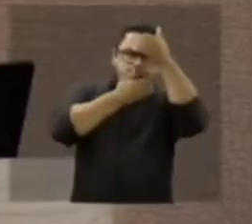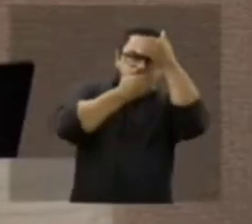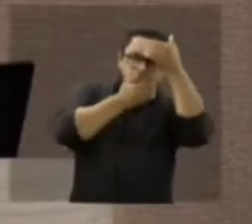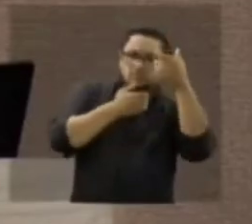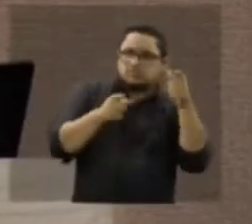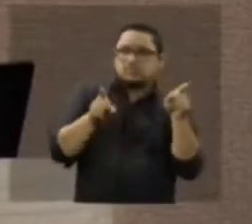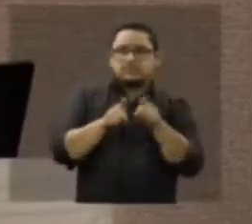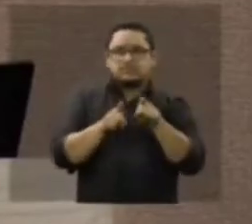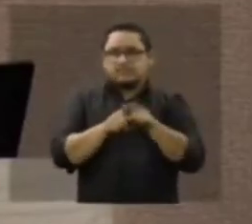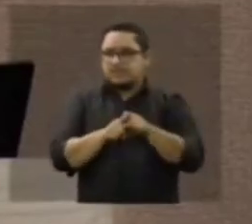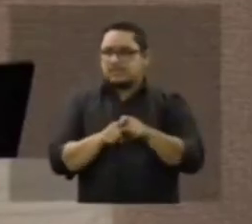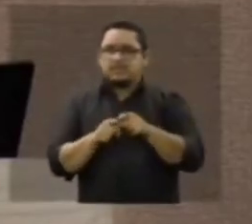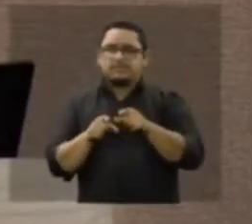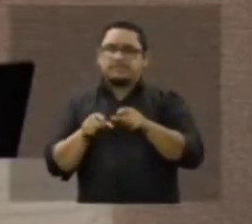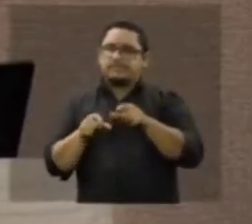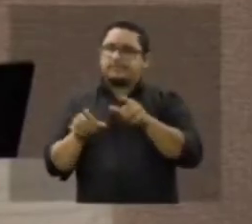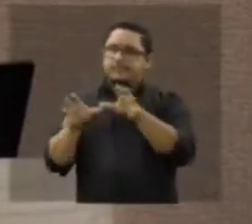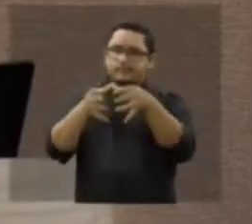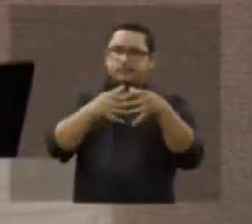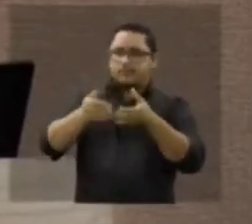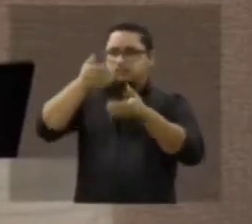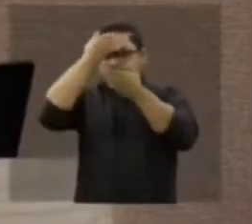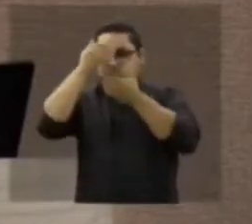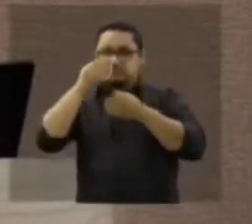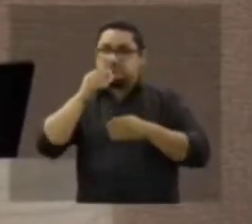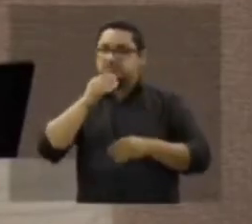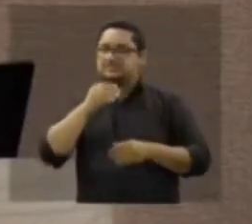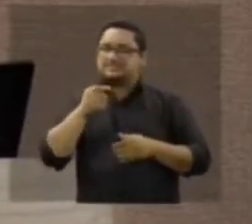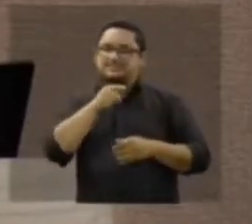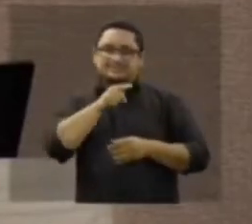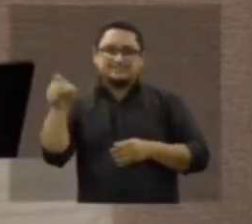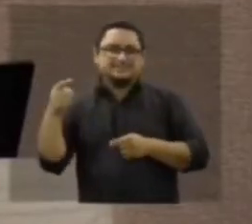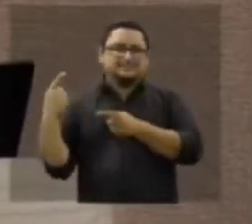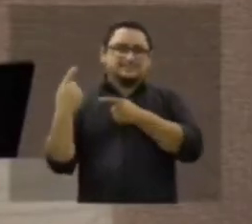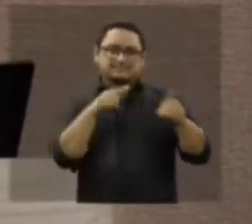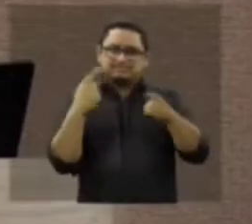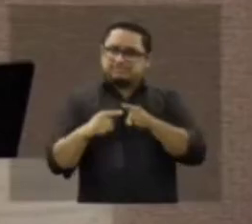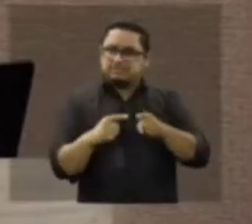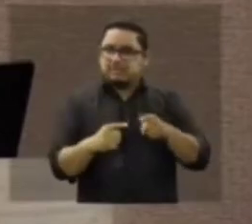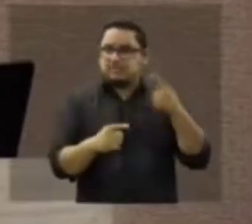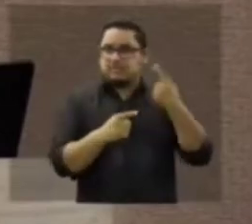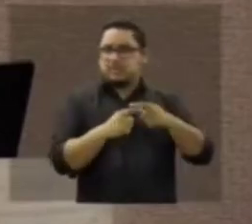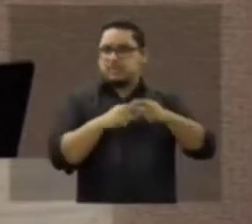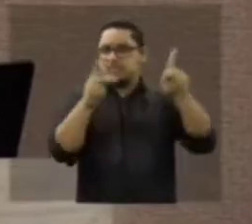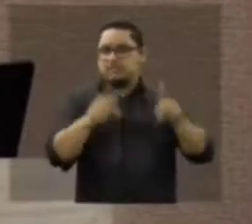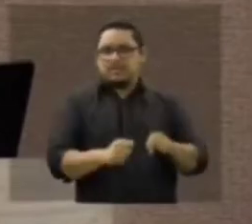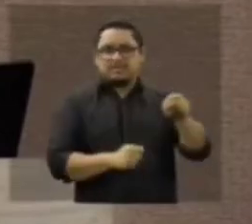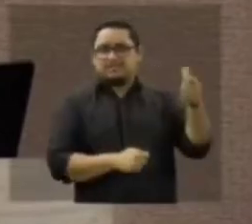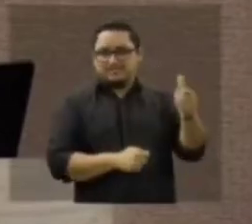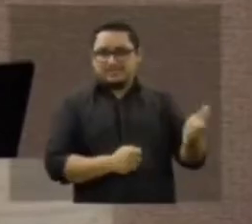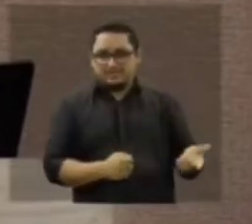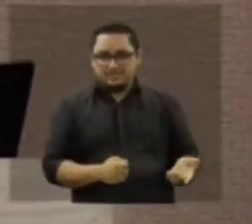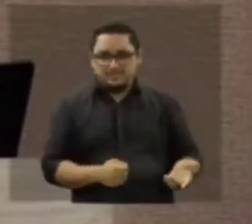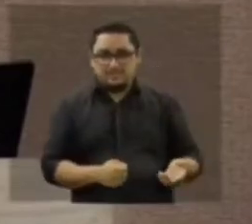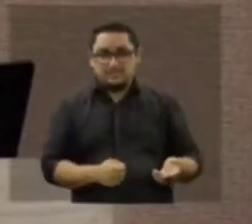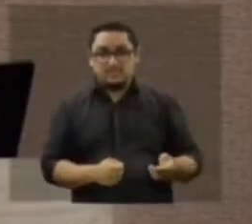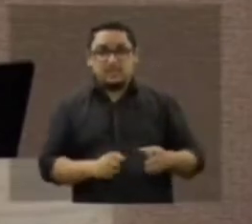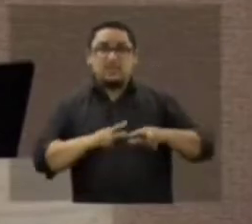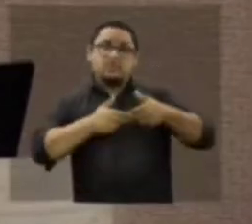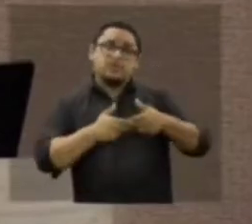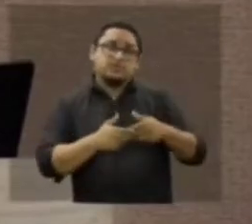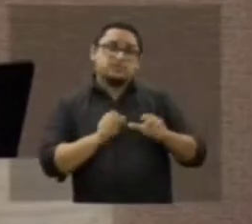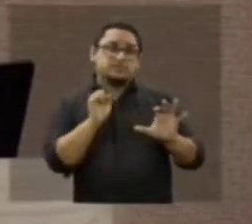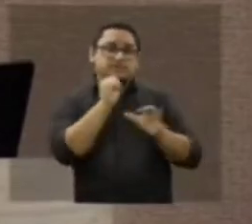hutz no yemen representa a principal ameaça a paz na região e por consequente a segurança dos